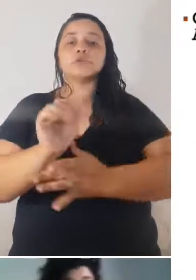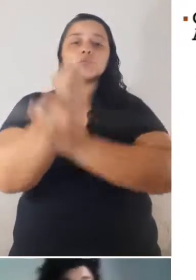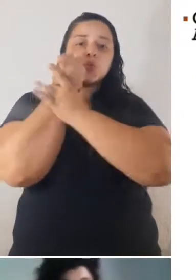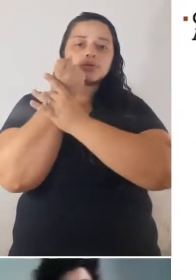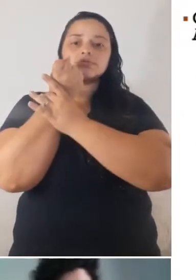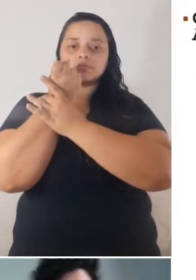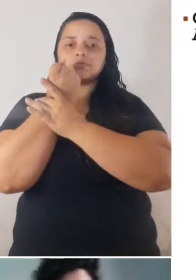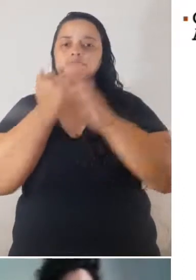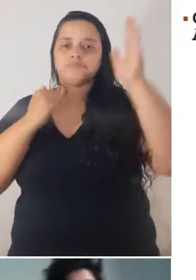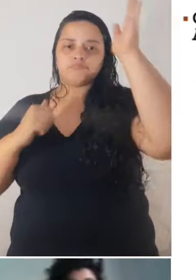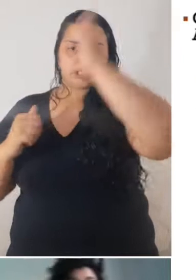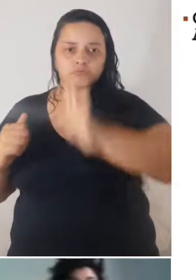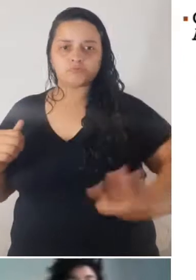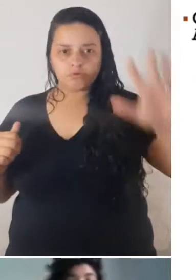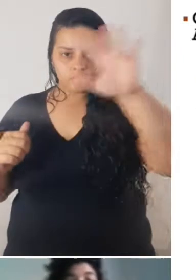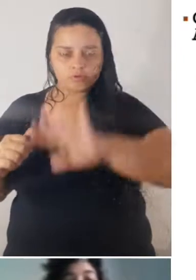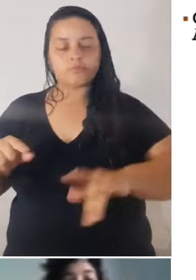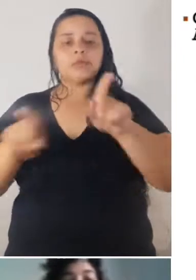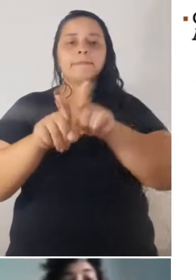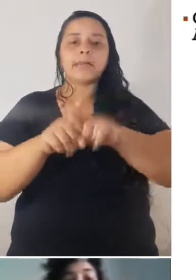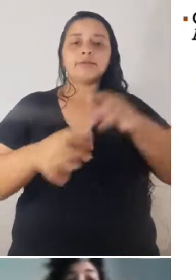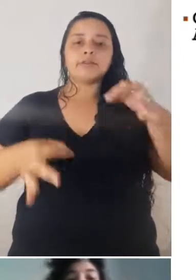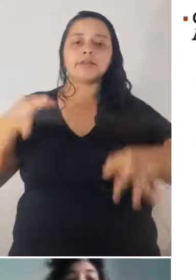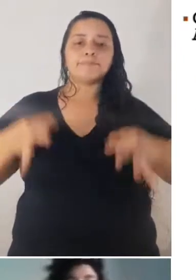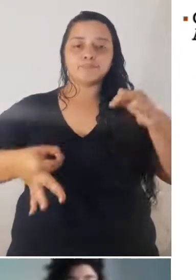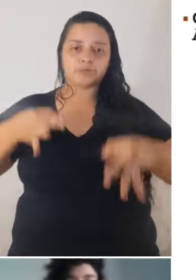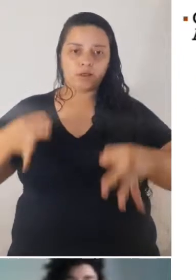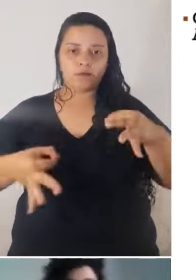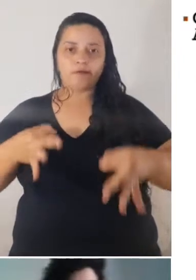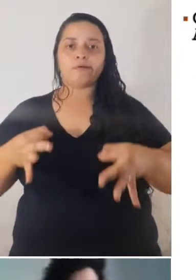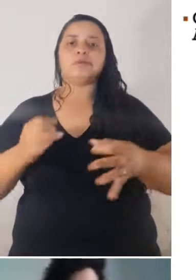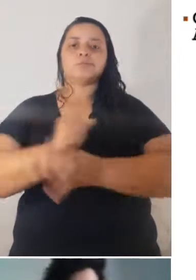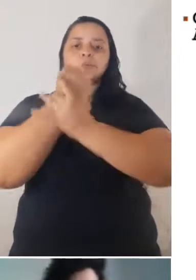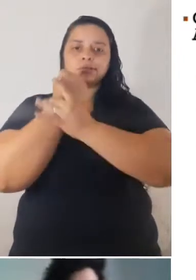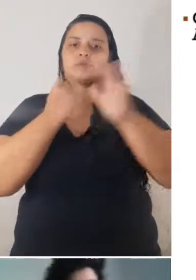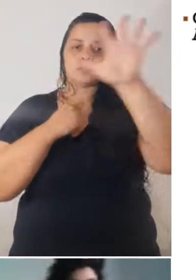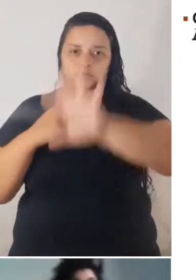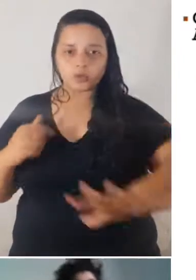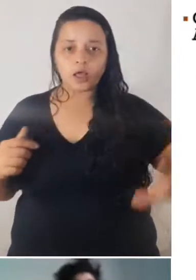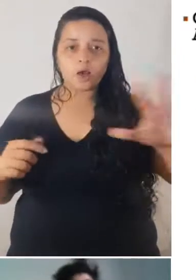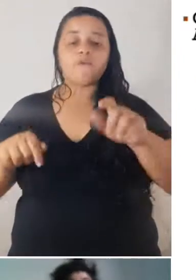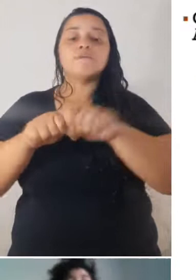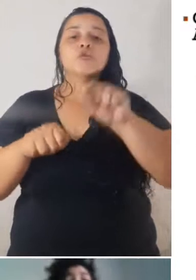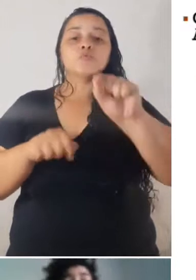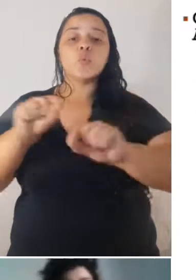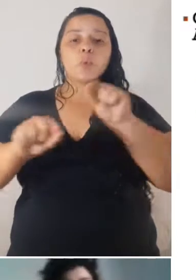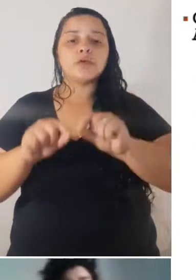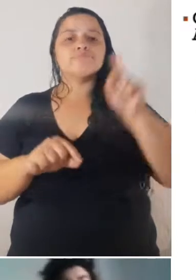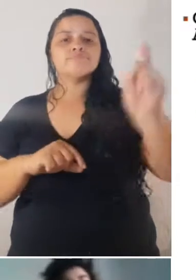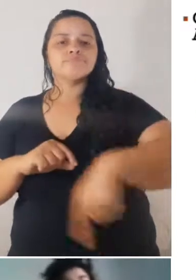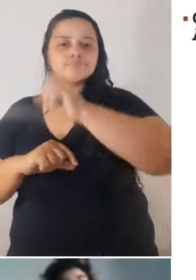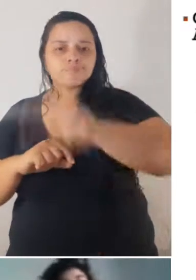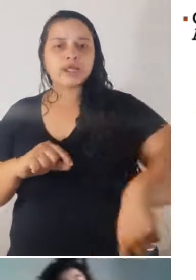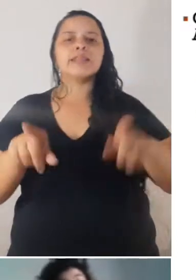Segurança Nacional e também o Tribunal de Segurança Nacional, que veio a censurar,